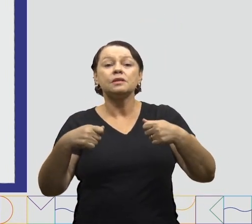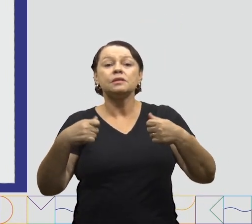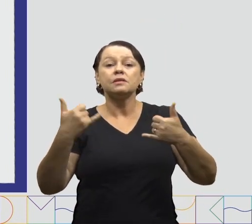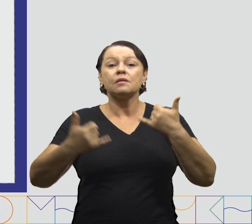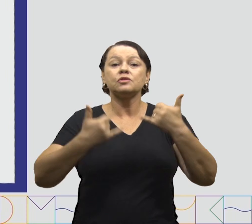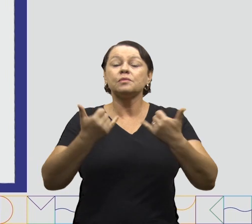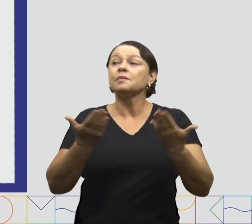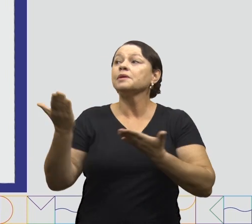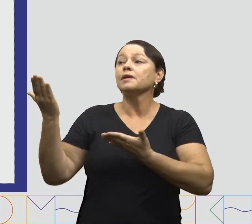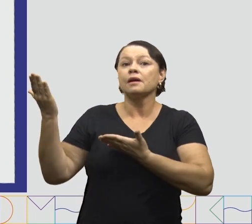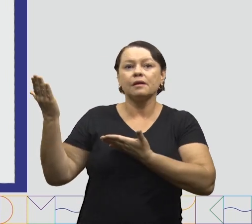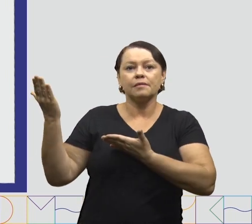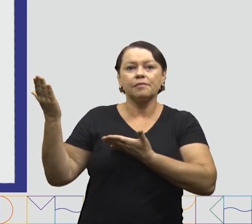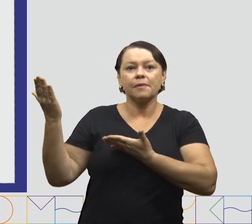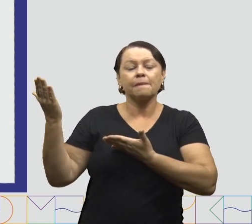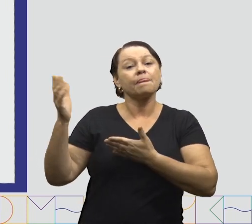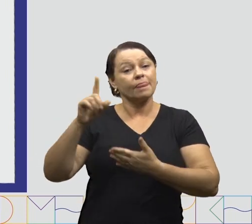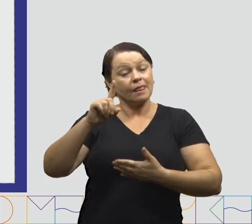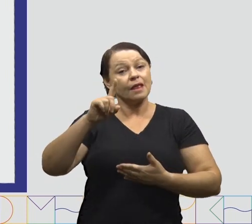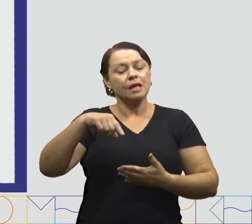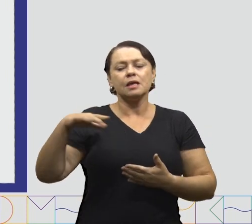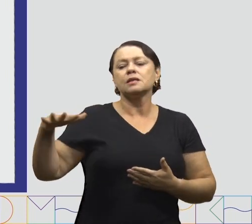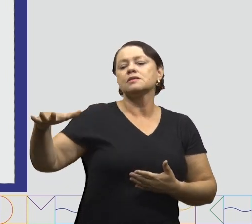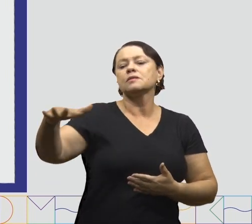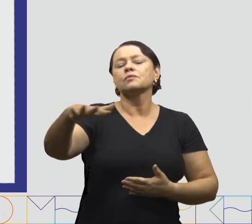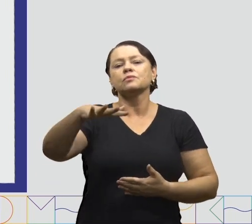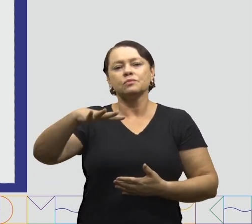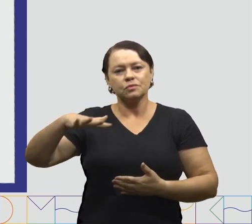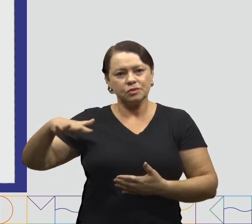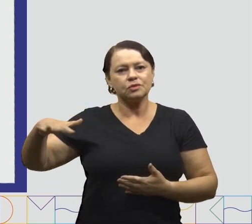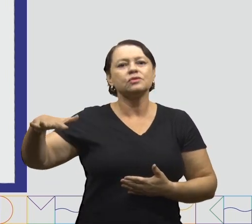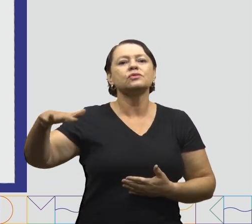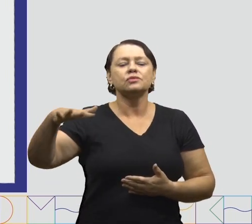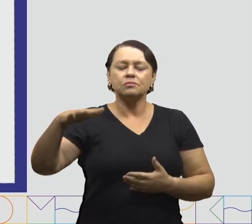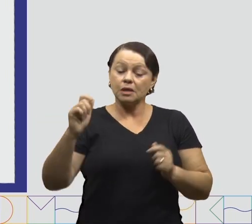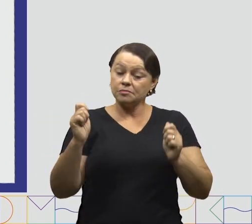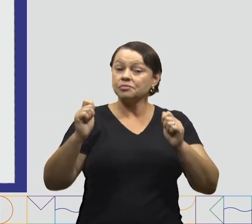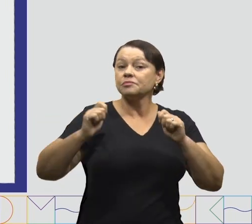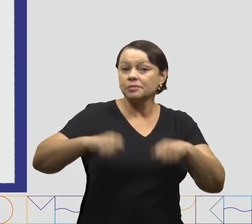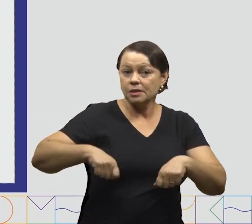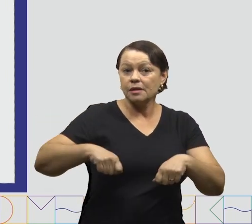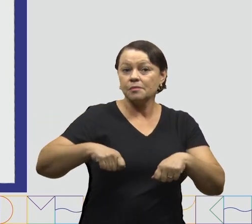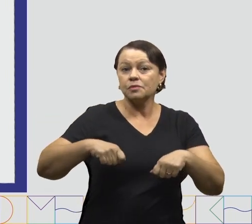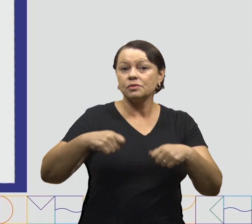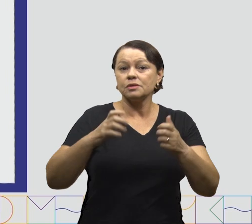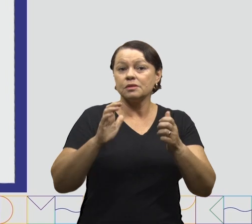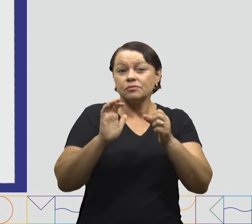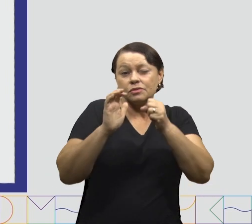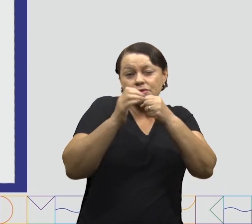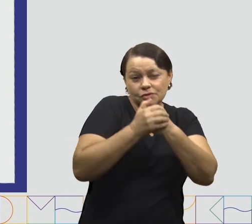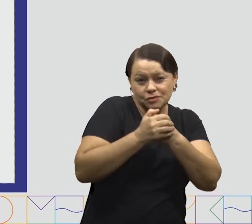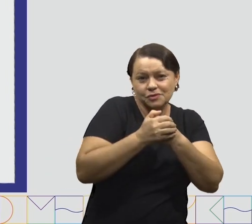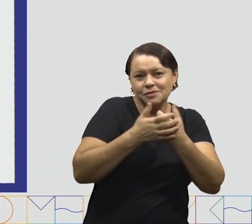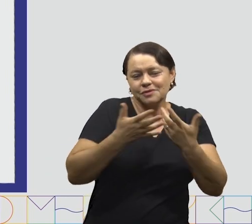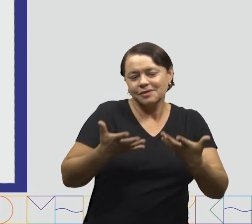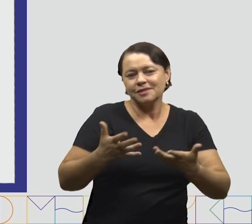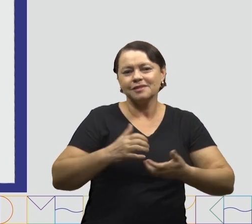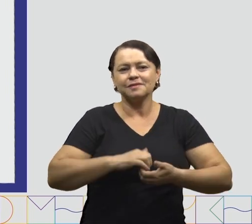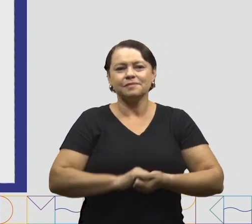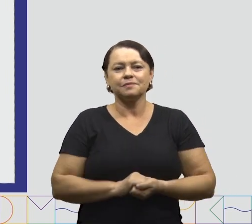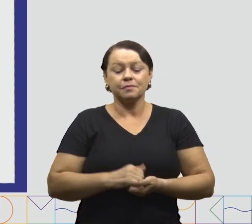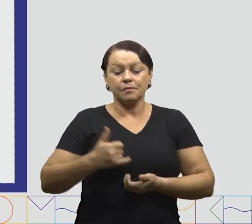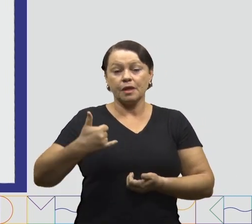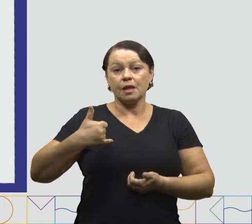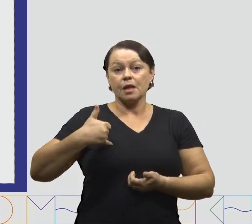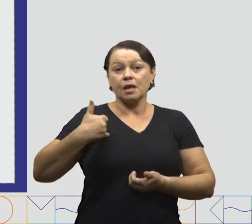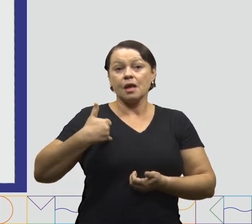brincar de esconde-esconde? Isso, espaço com lugares que seja possível se esconder.